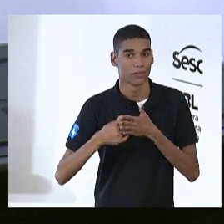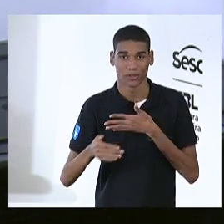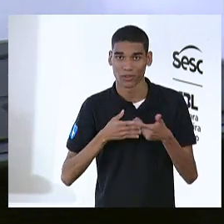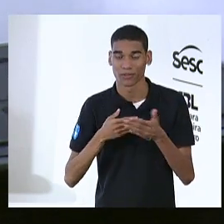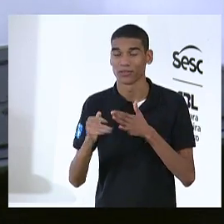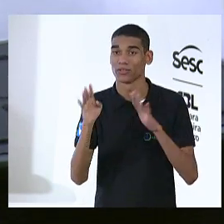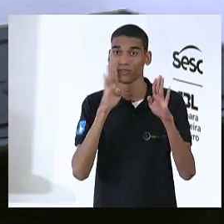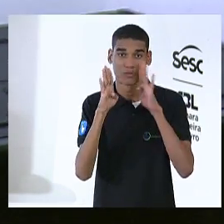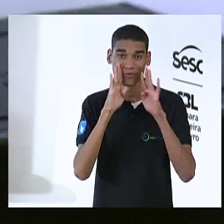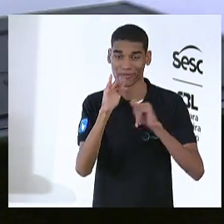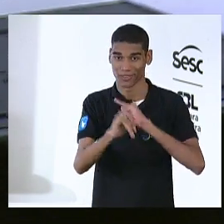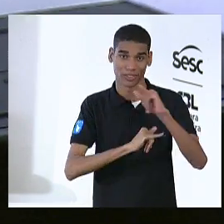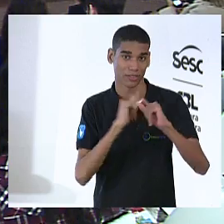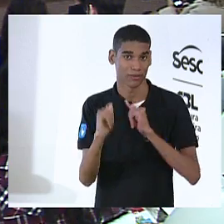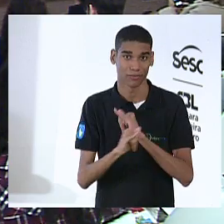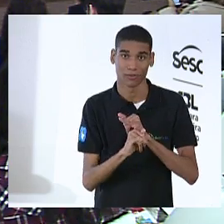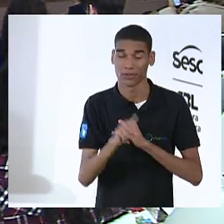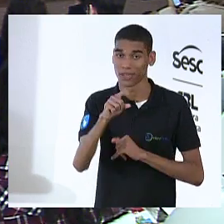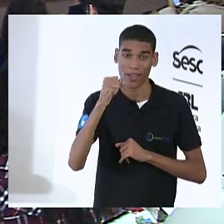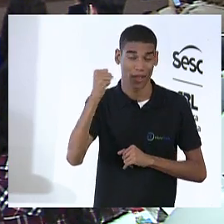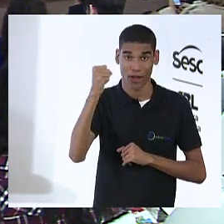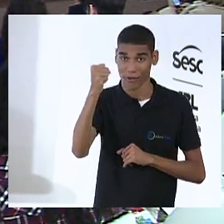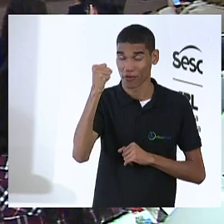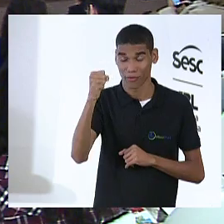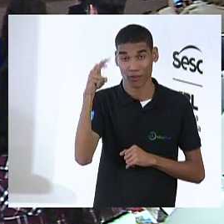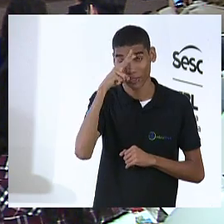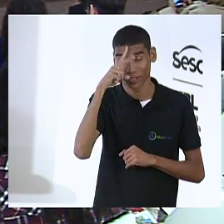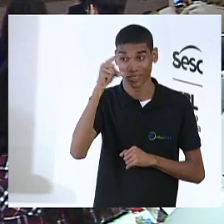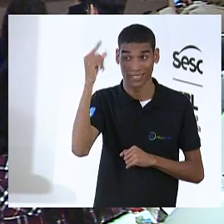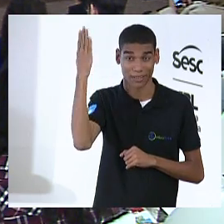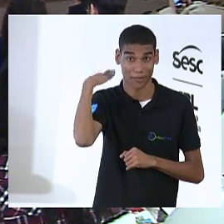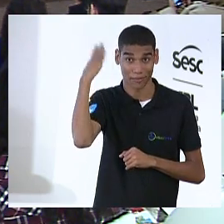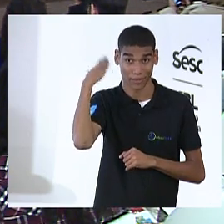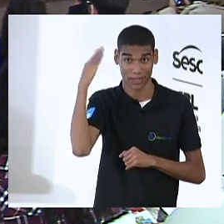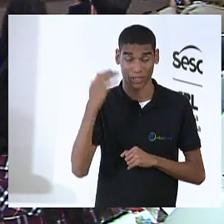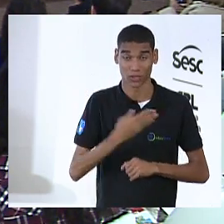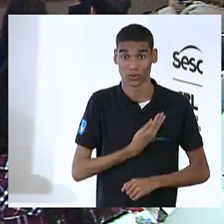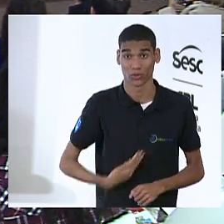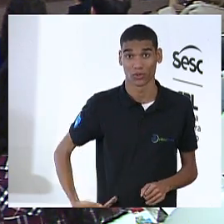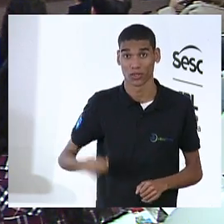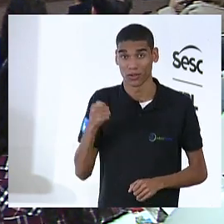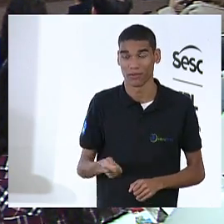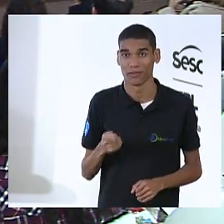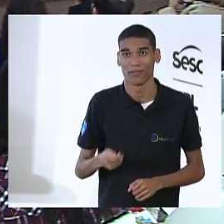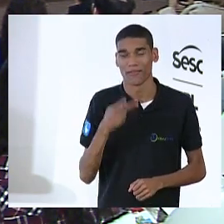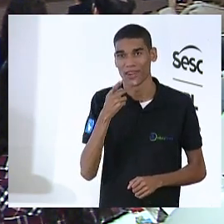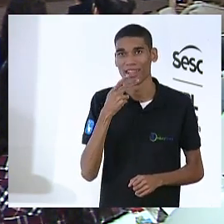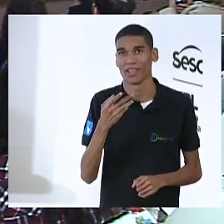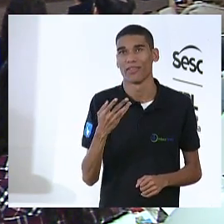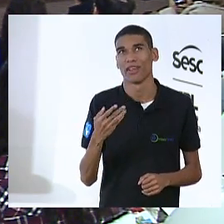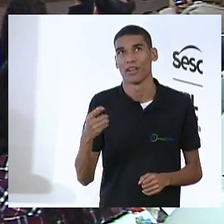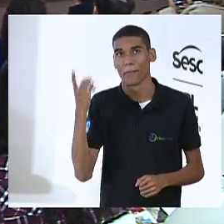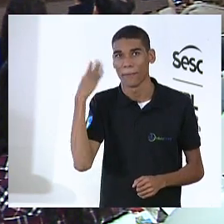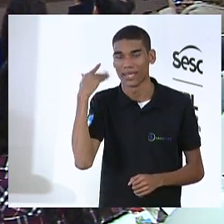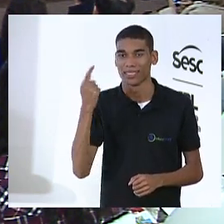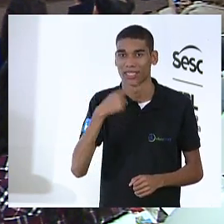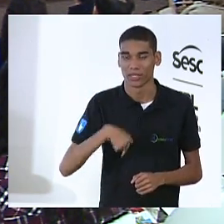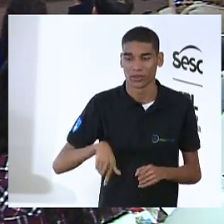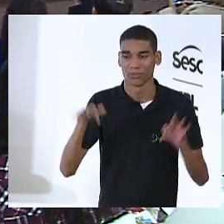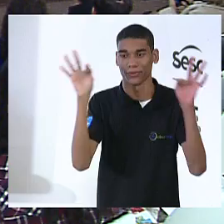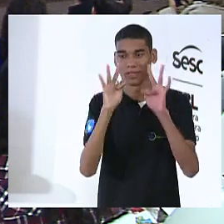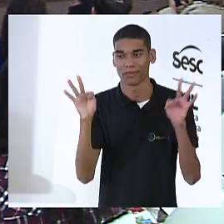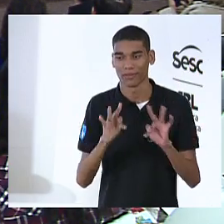redes sociais é muito forte essa nostalgia. Éramos felizes, não sabíamos, né? As pessoas escrevem isso,